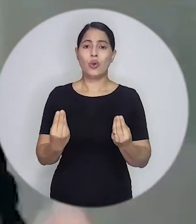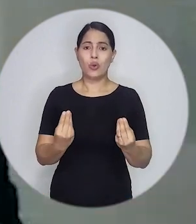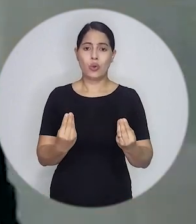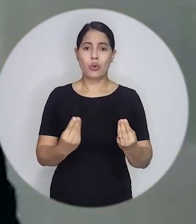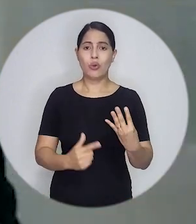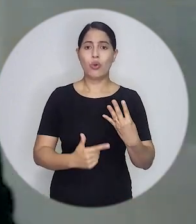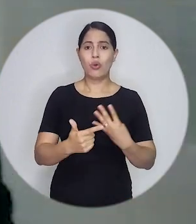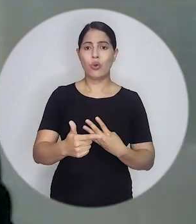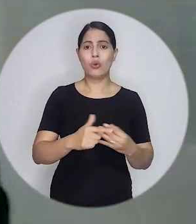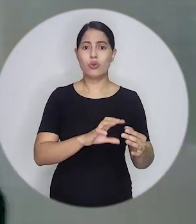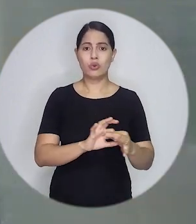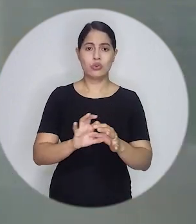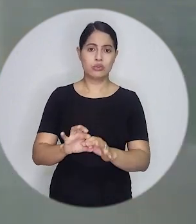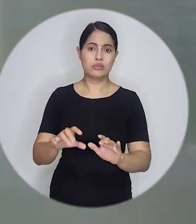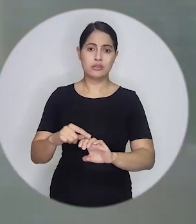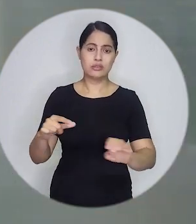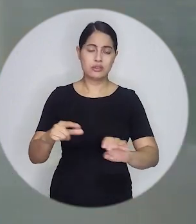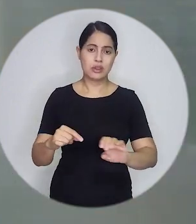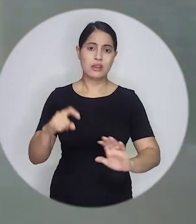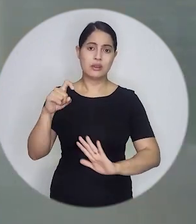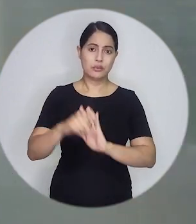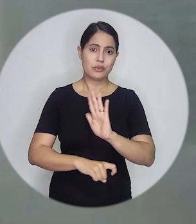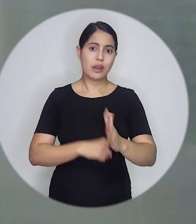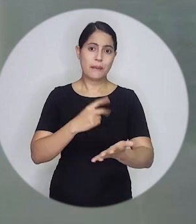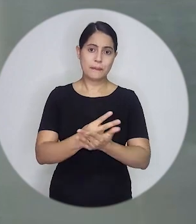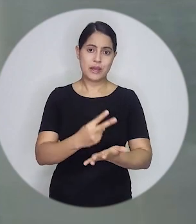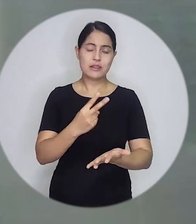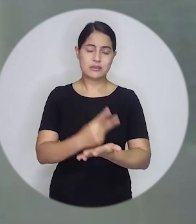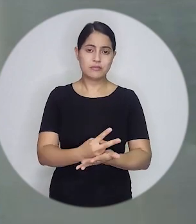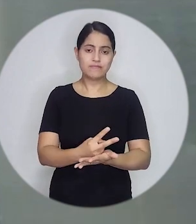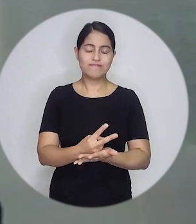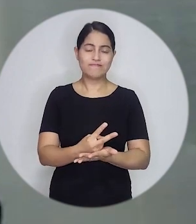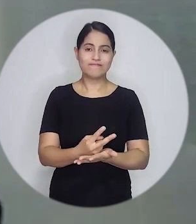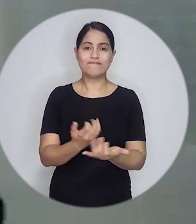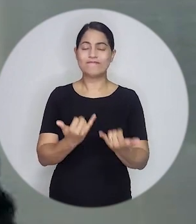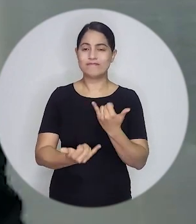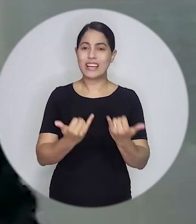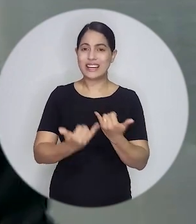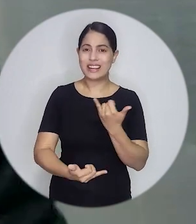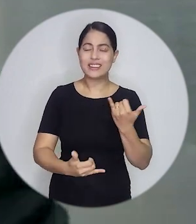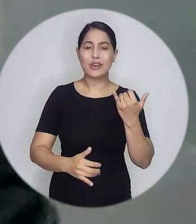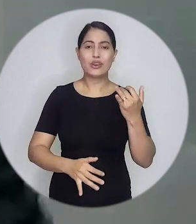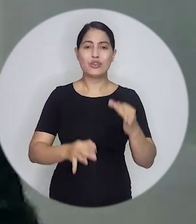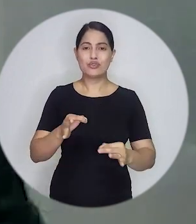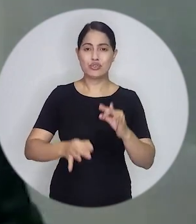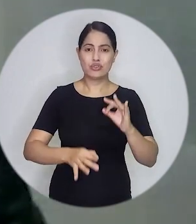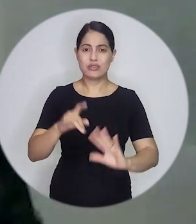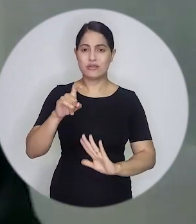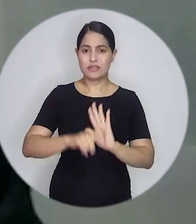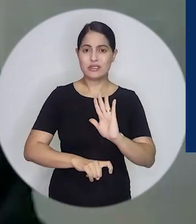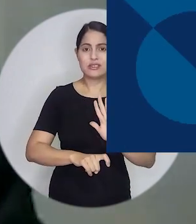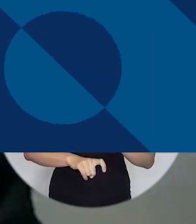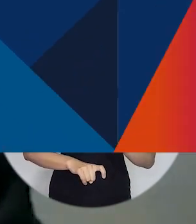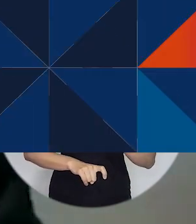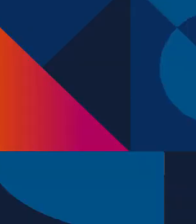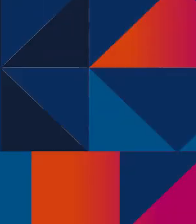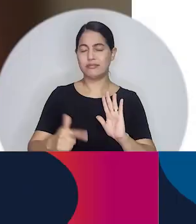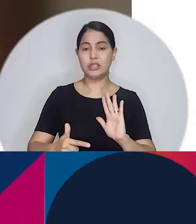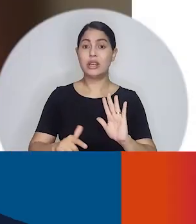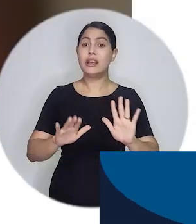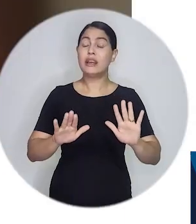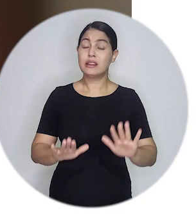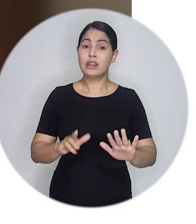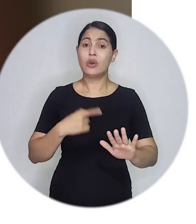forma em que as demais sociedades empresárias também são tributadas. E isso, ao nosso sentir, gera uma injustiça fiscal. A OAB faz